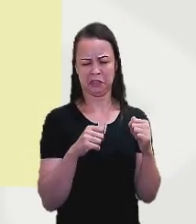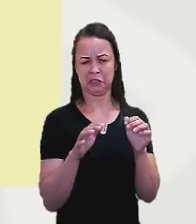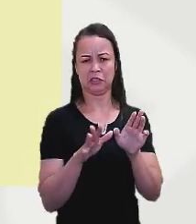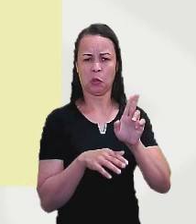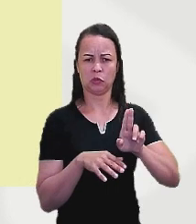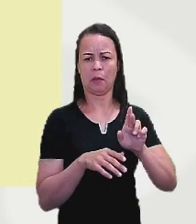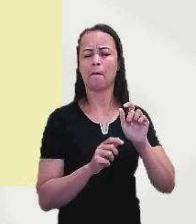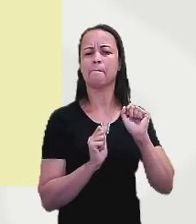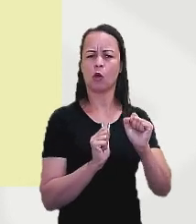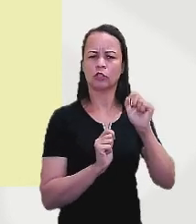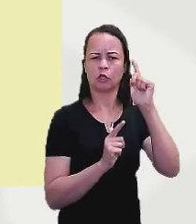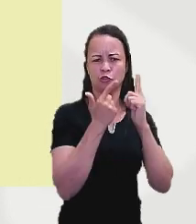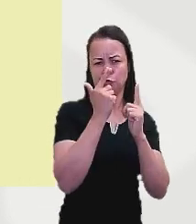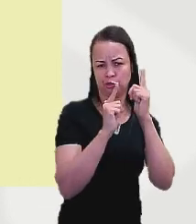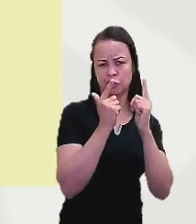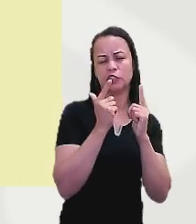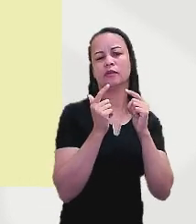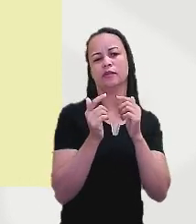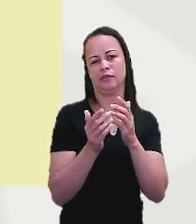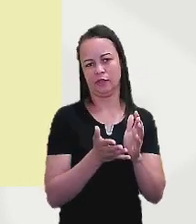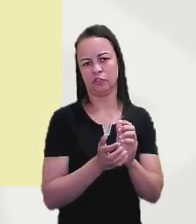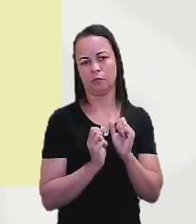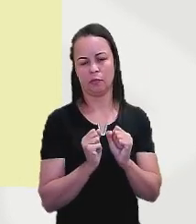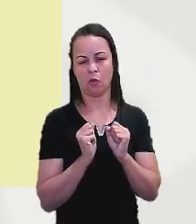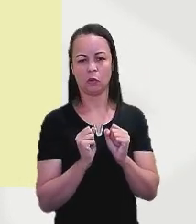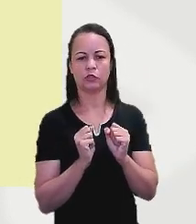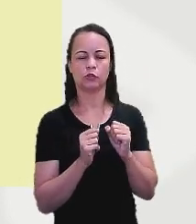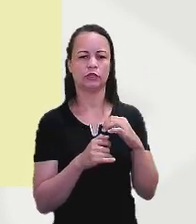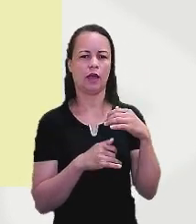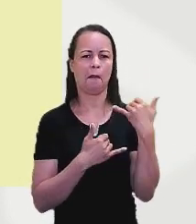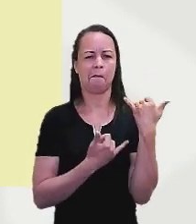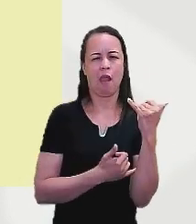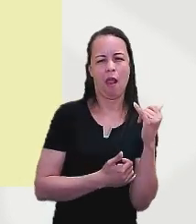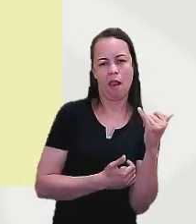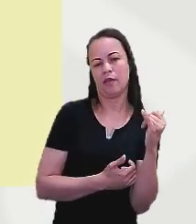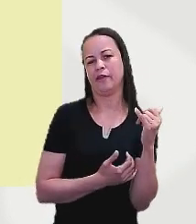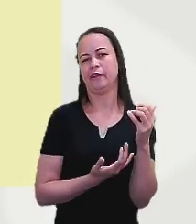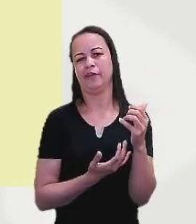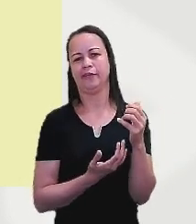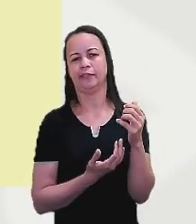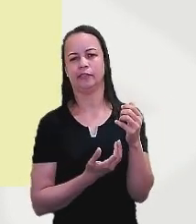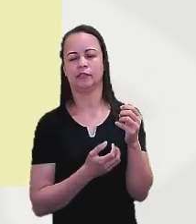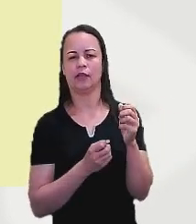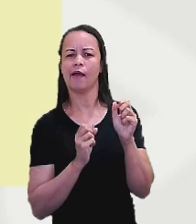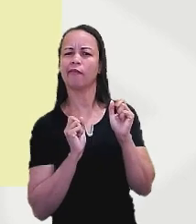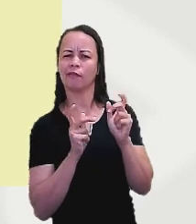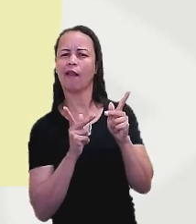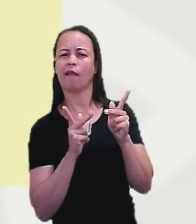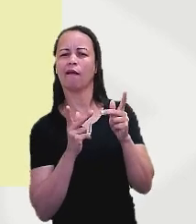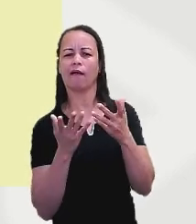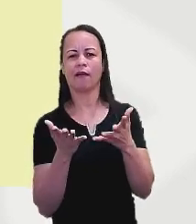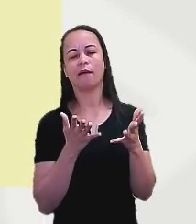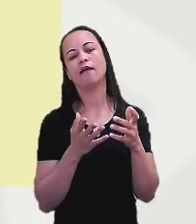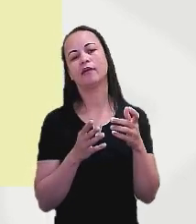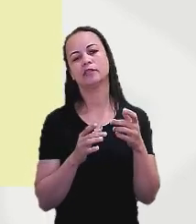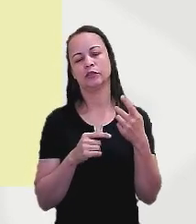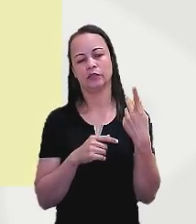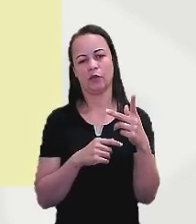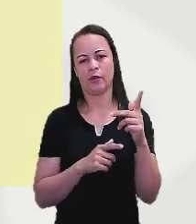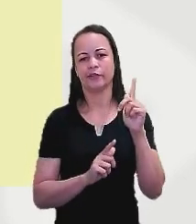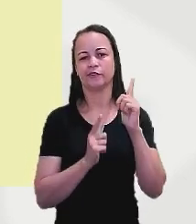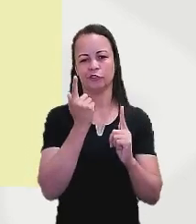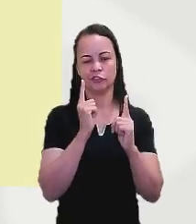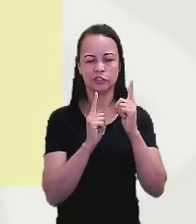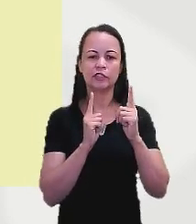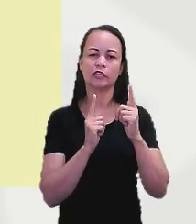usar gírias, né? Pode usar beleza, tá ligado? Essas gírias é muito